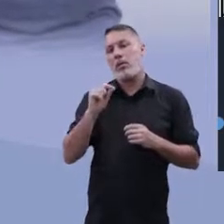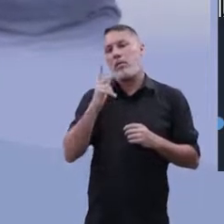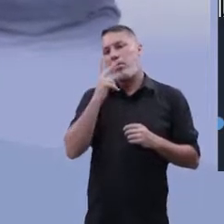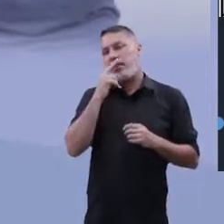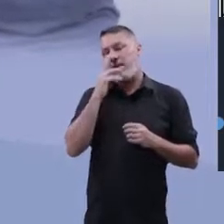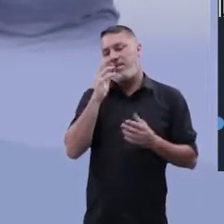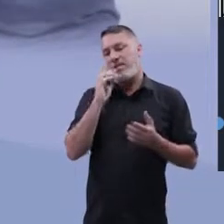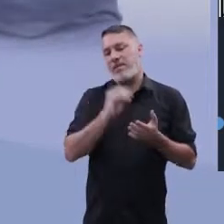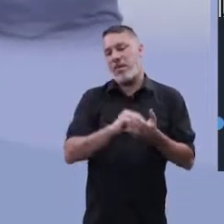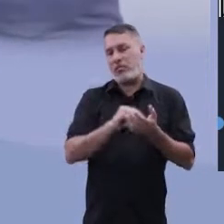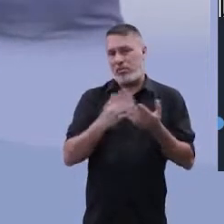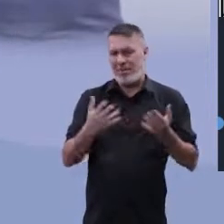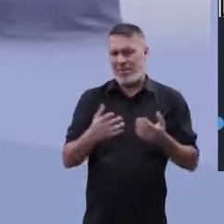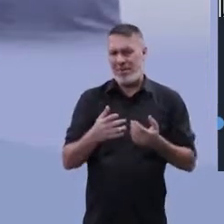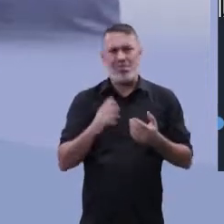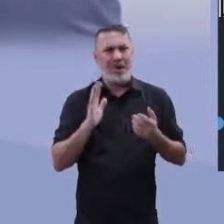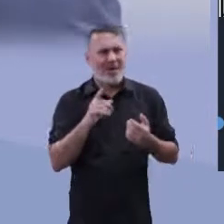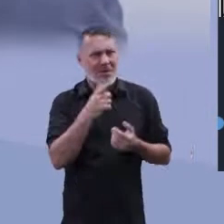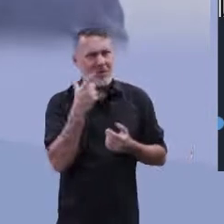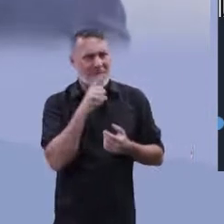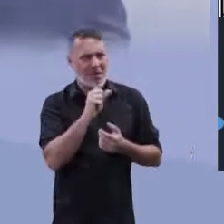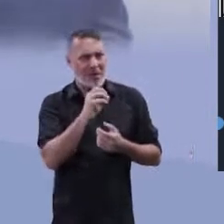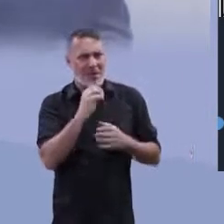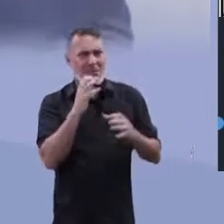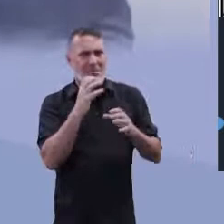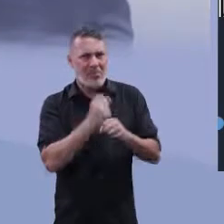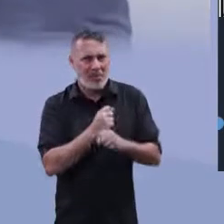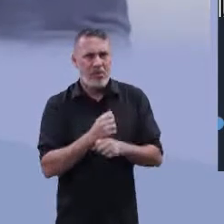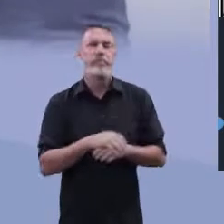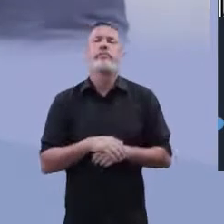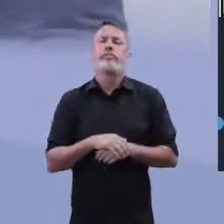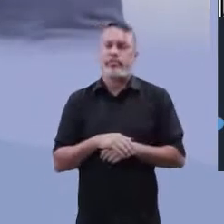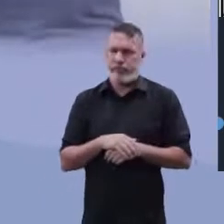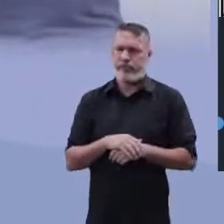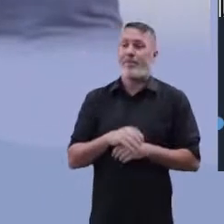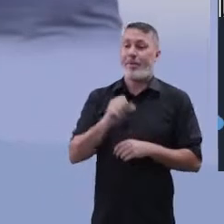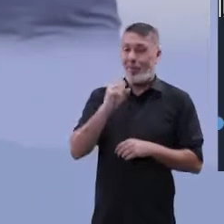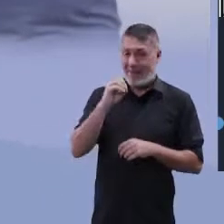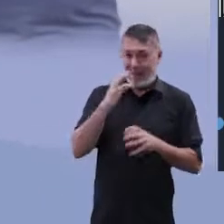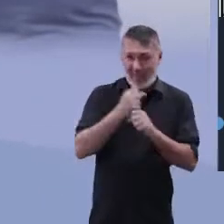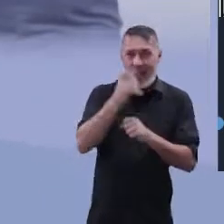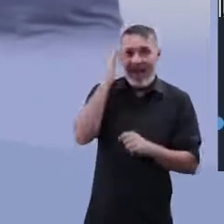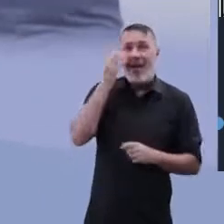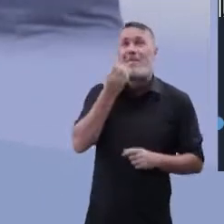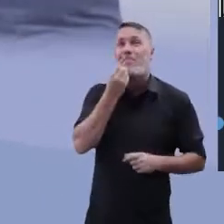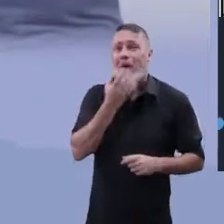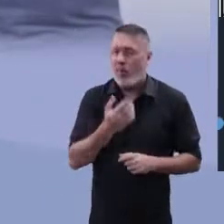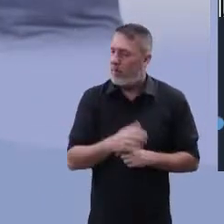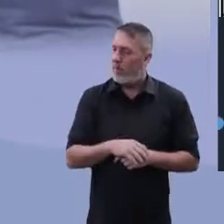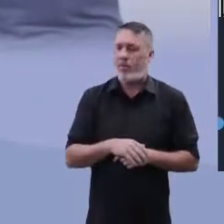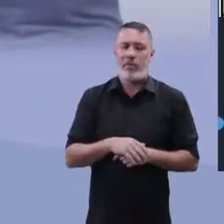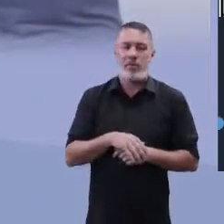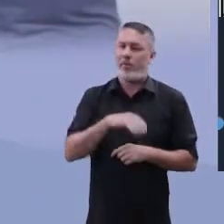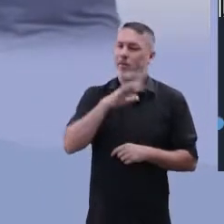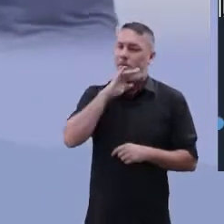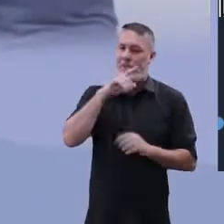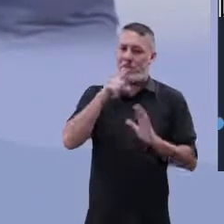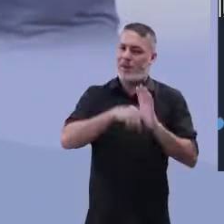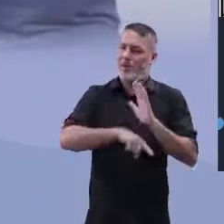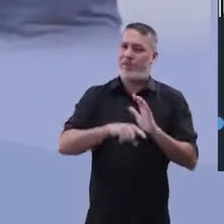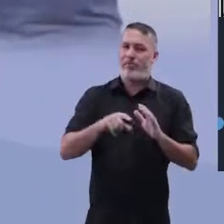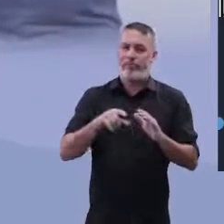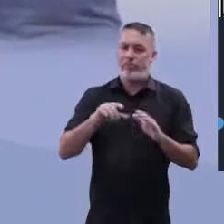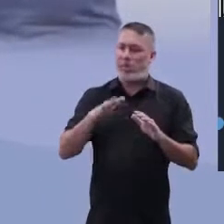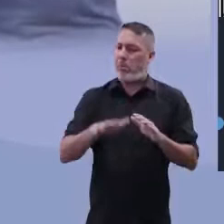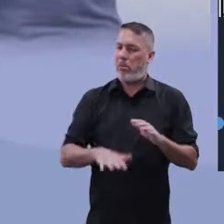não tem uma certa ligação. O professor ele alcançou ainda 80 pontos. Gente, 80 pontos é nota baixa, né? Apesar